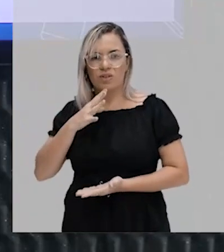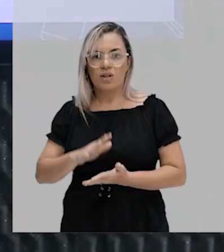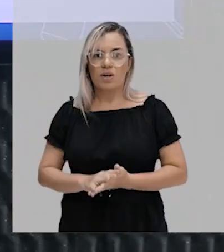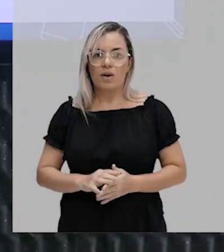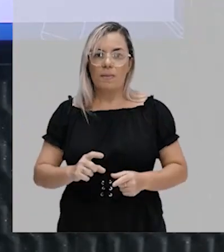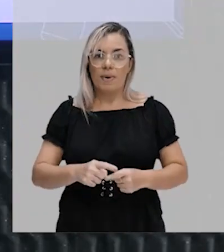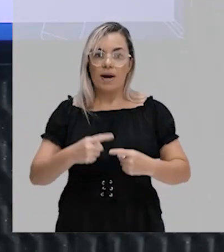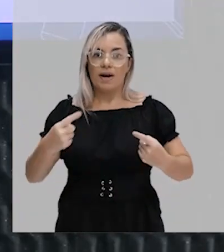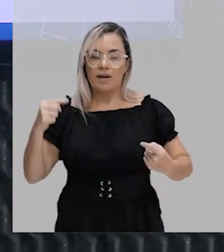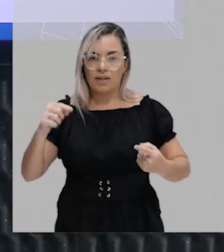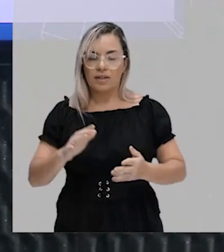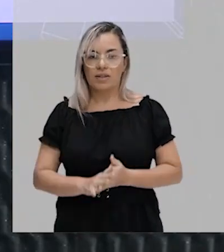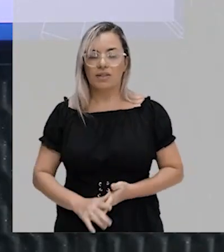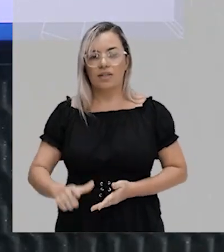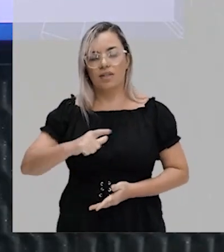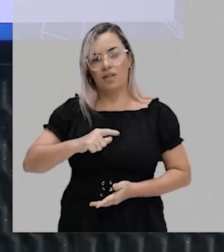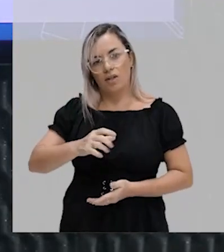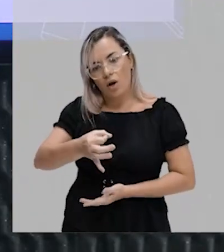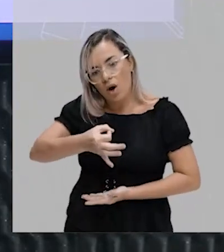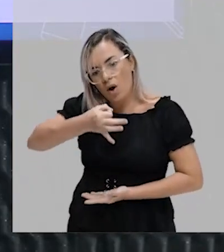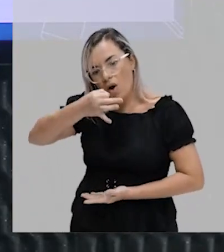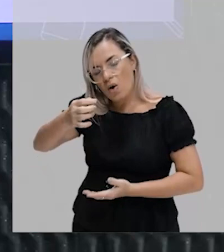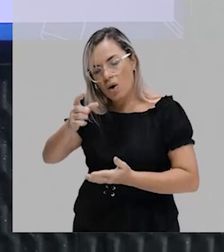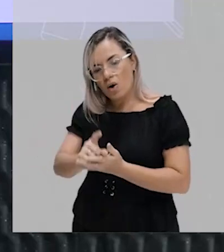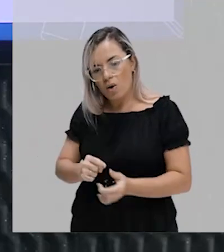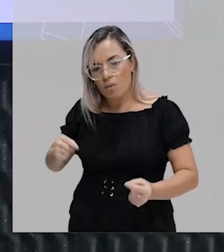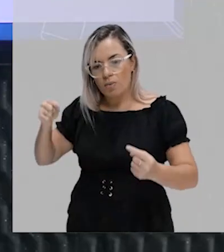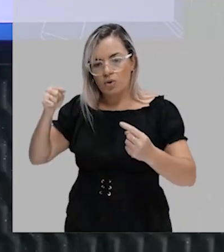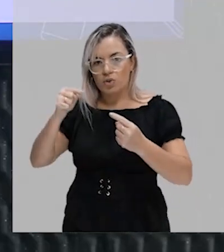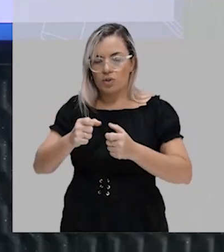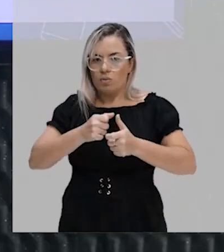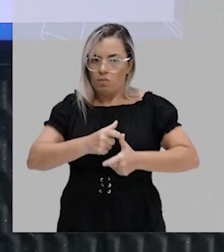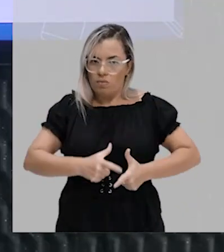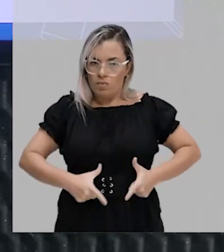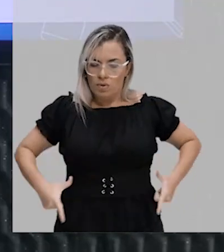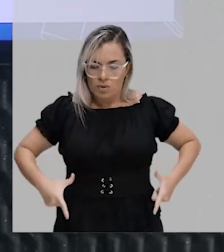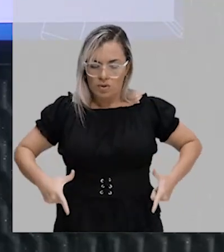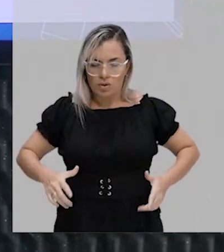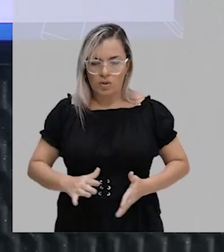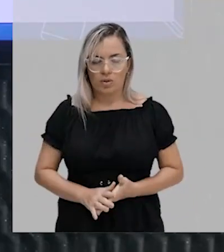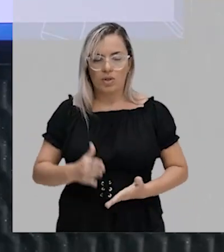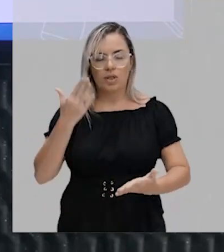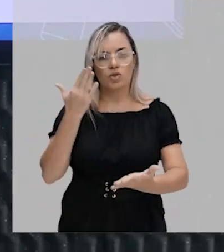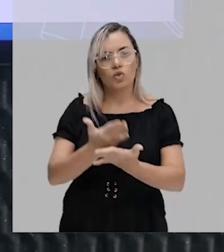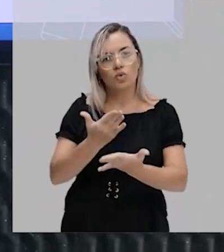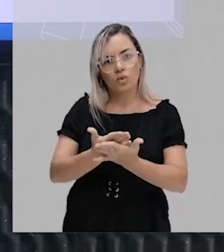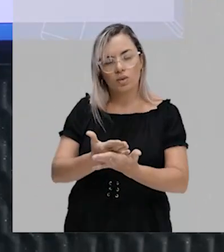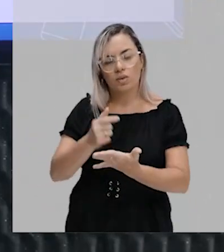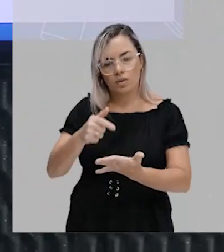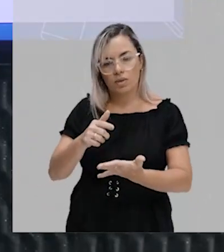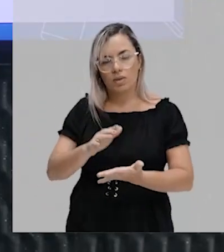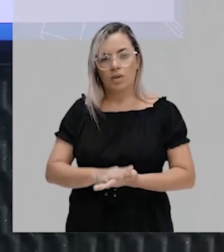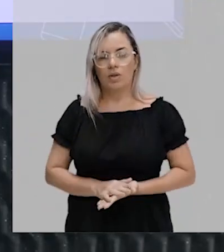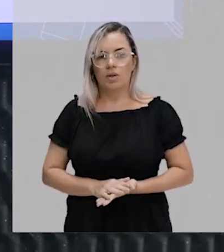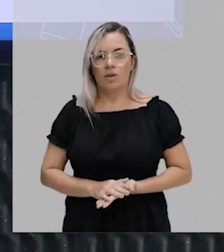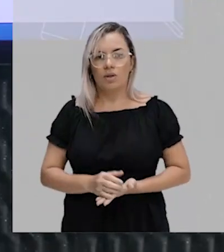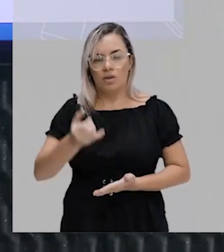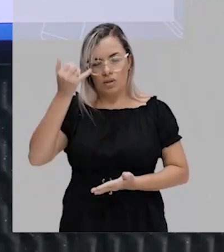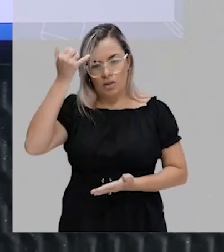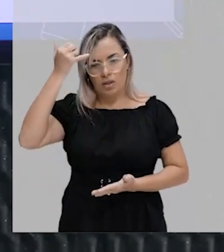visão mais objetiva, uma visão mais neutra, inclusive, sobre aquilo que ele estuda. Então essa ideia